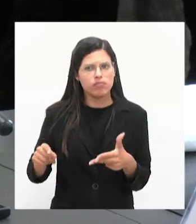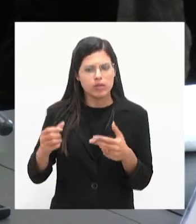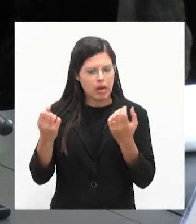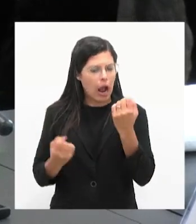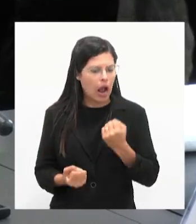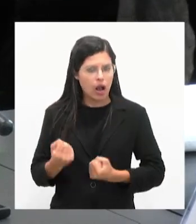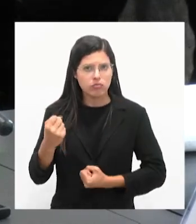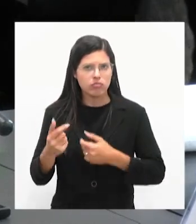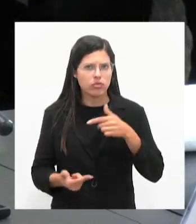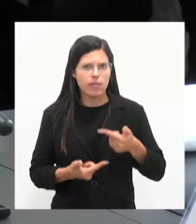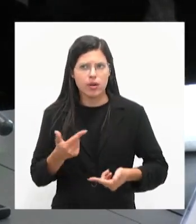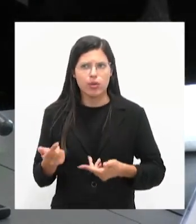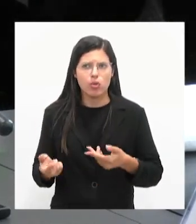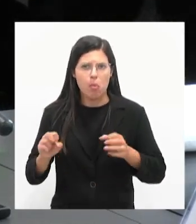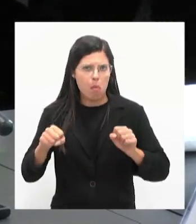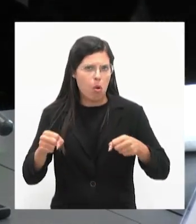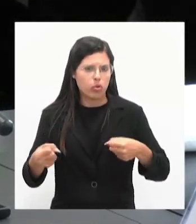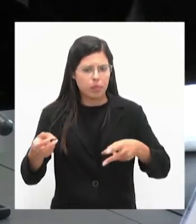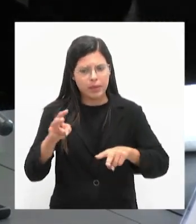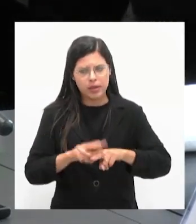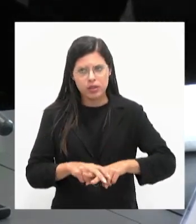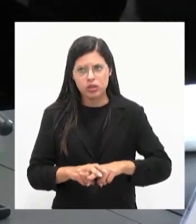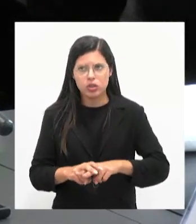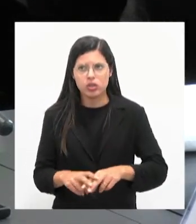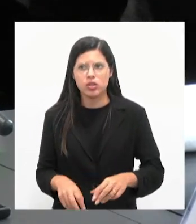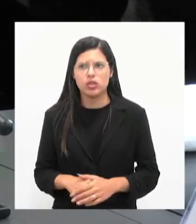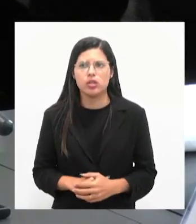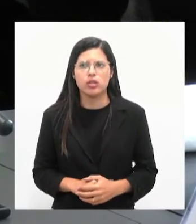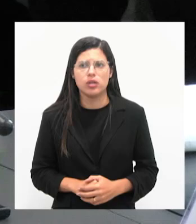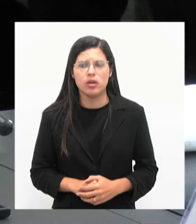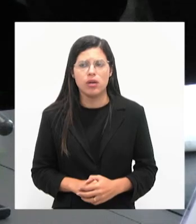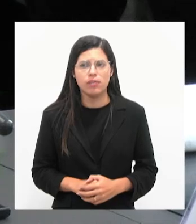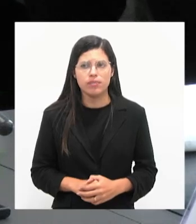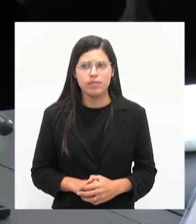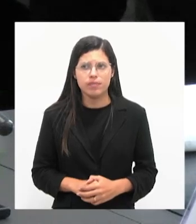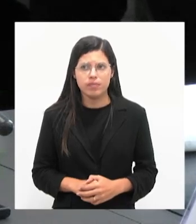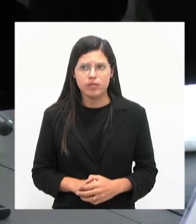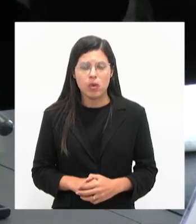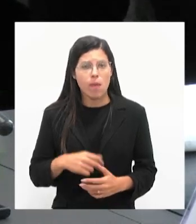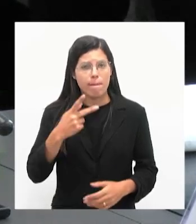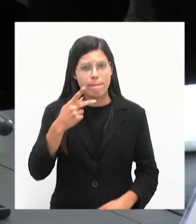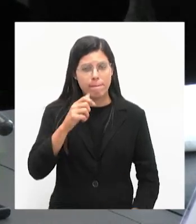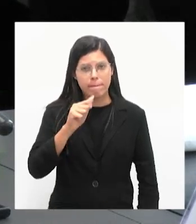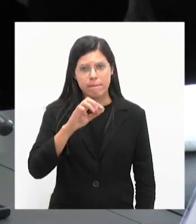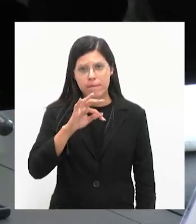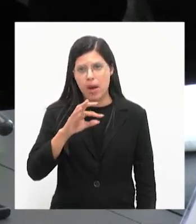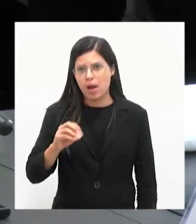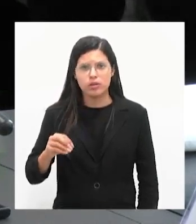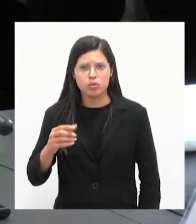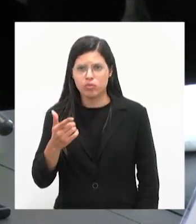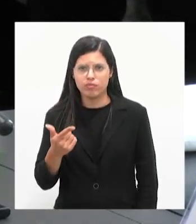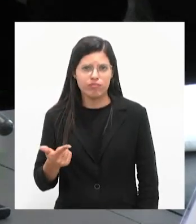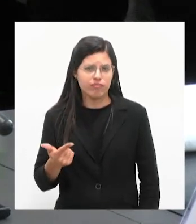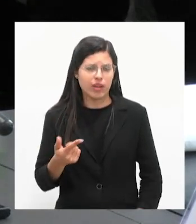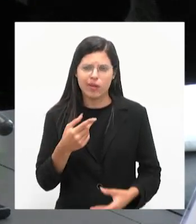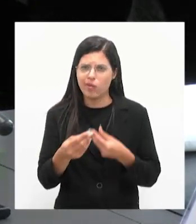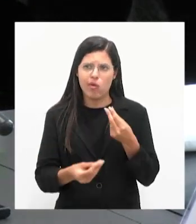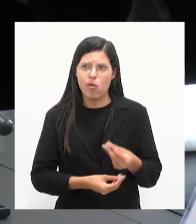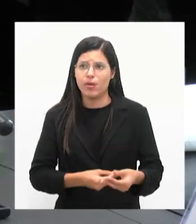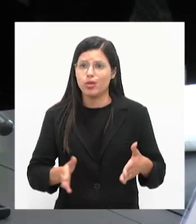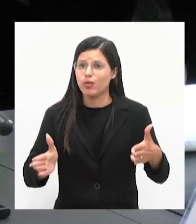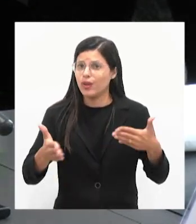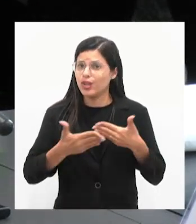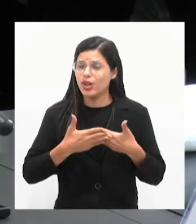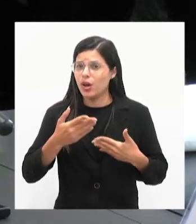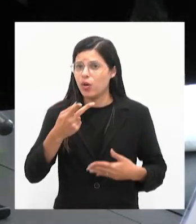moto, o que seja. Pátio sem a mínima condição. Na realidade, chegaram a fechar um pátio porque não